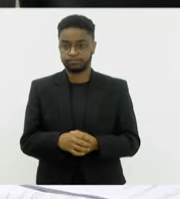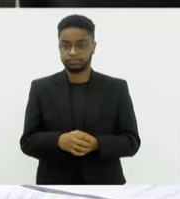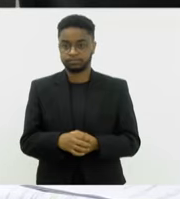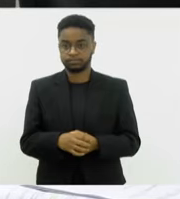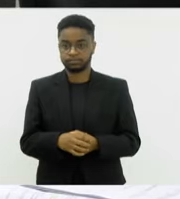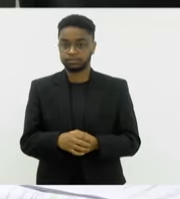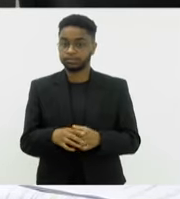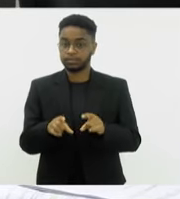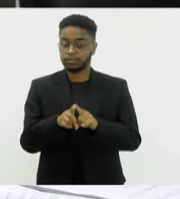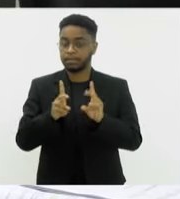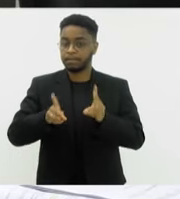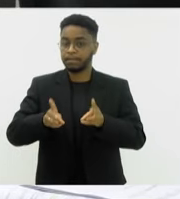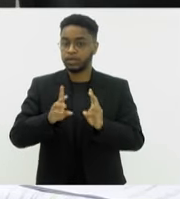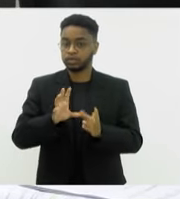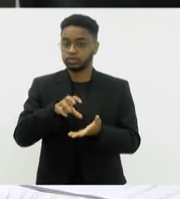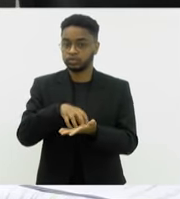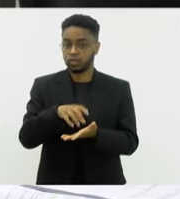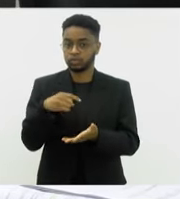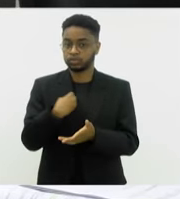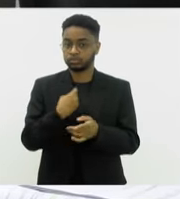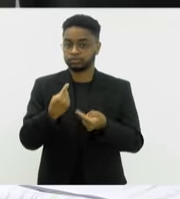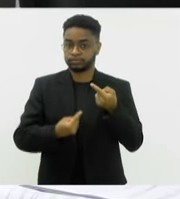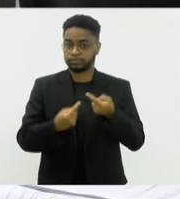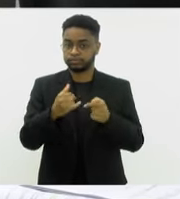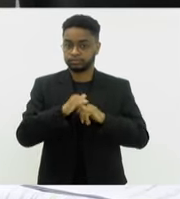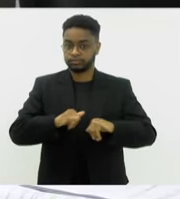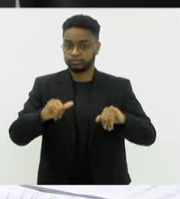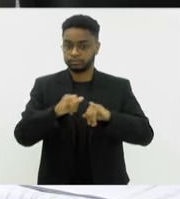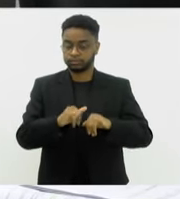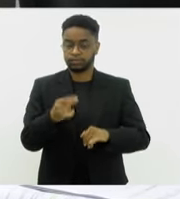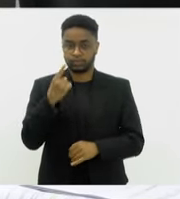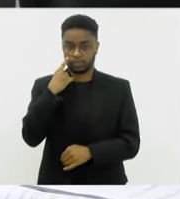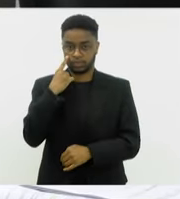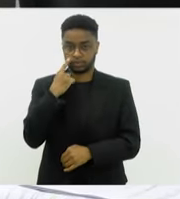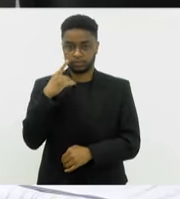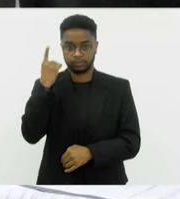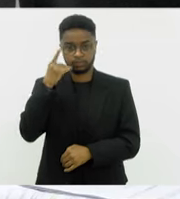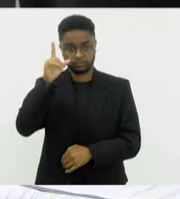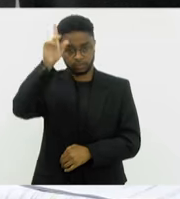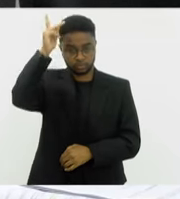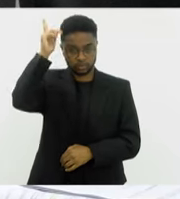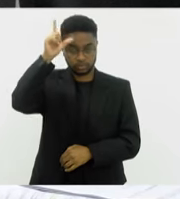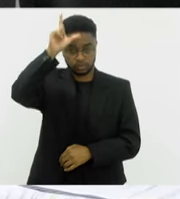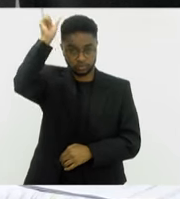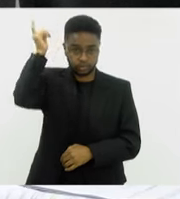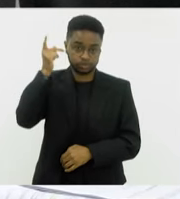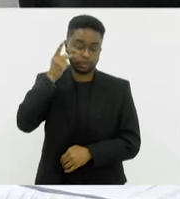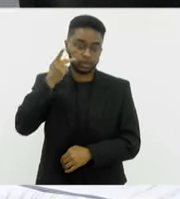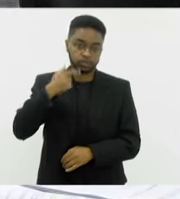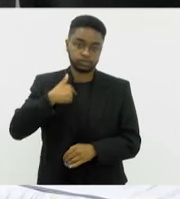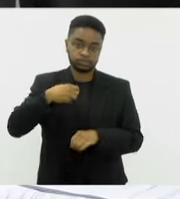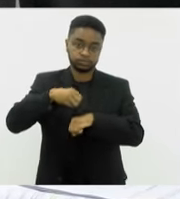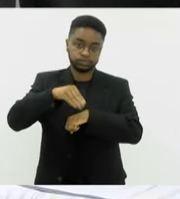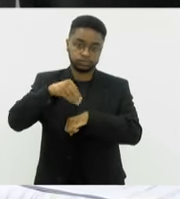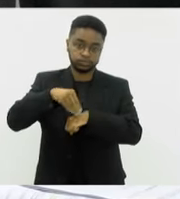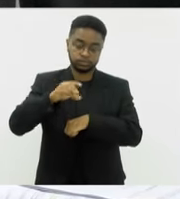Ainda sobre o mesmo órgão que a gente faz menção, tá? Veja só, deputado Luiz Paulo, só apenas informativo.